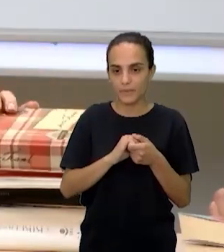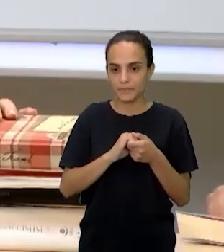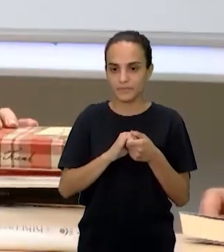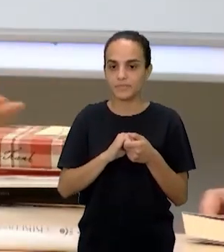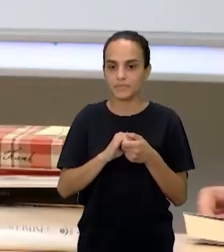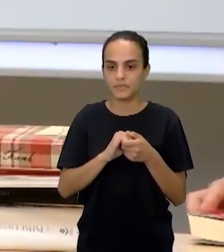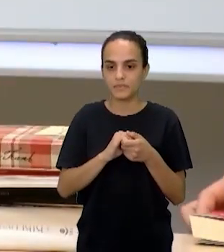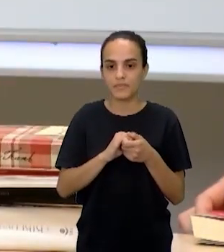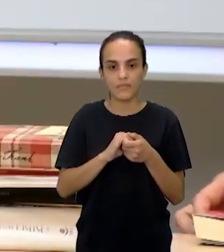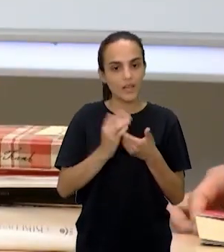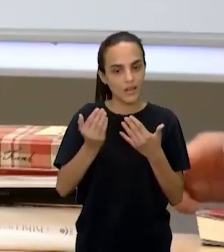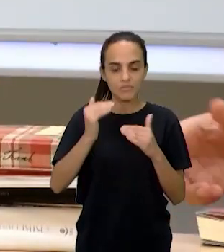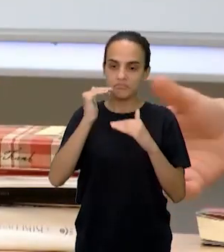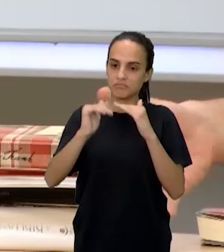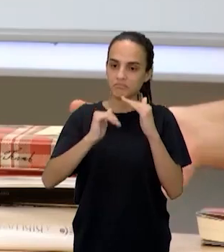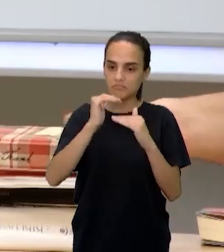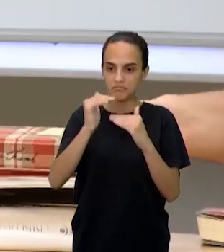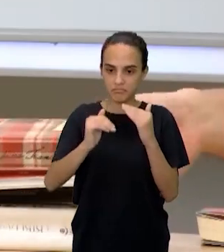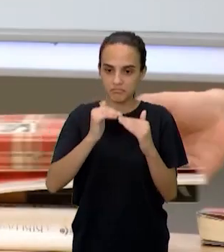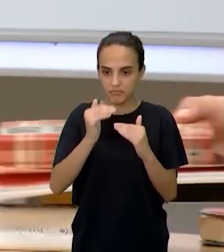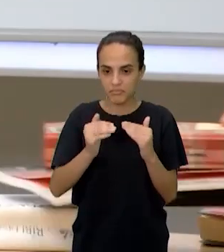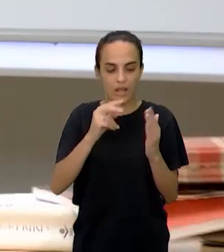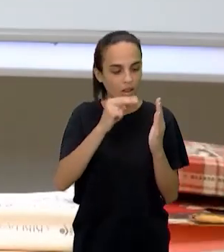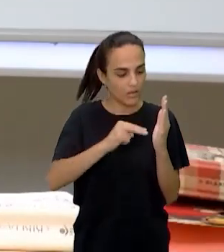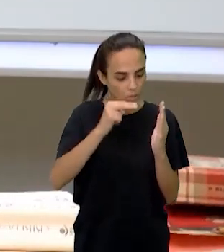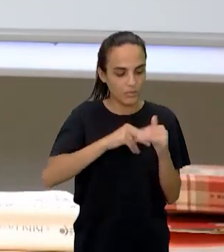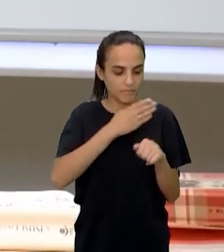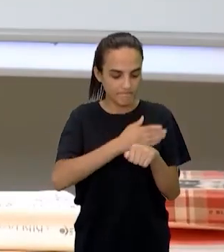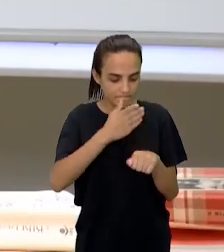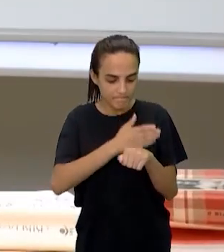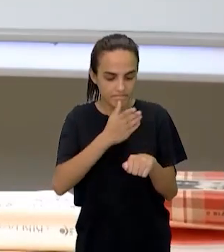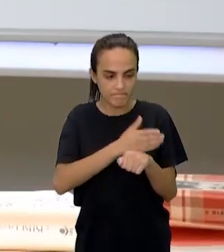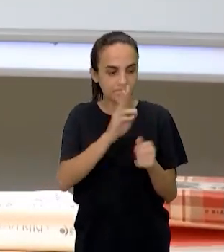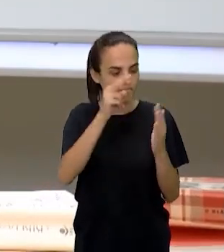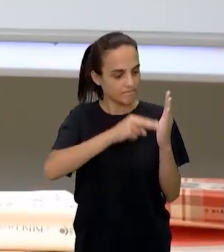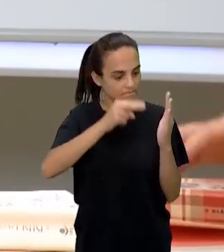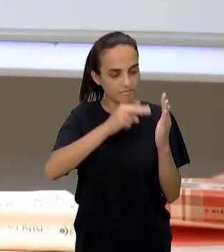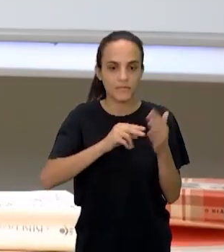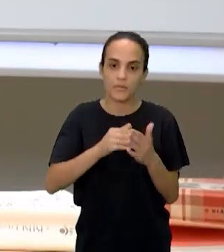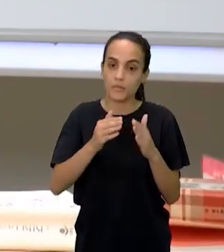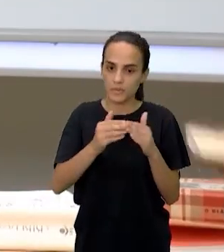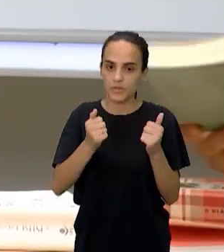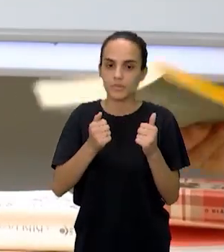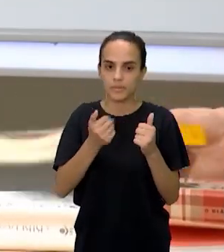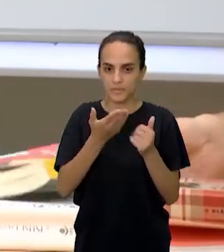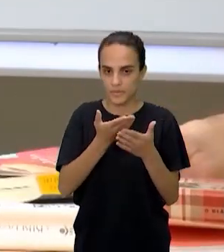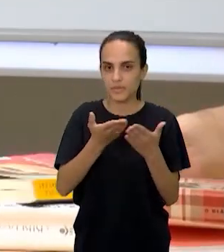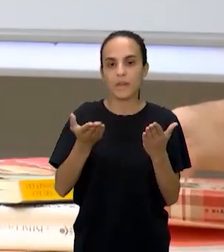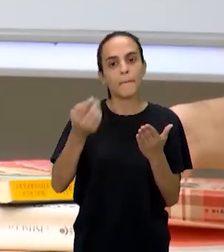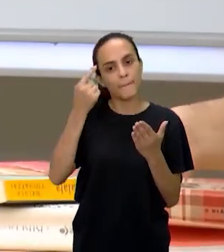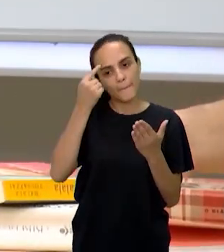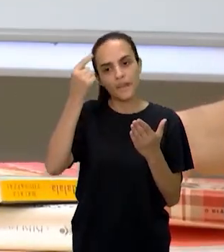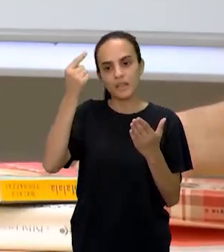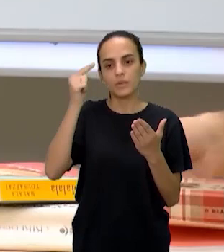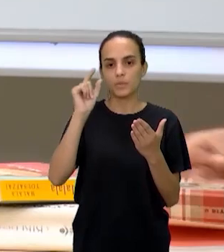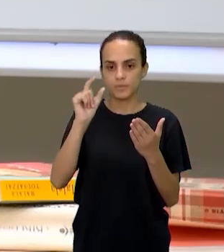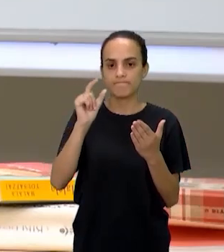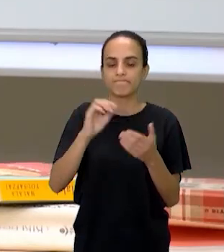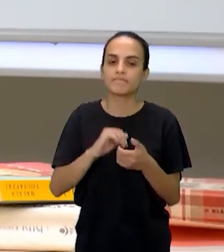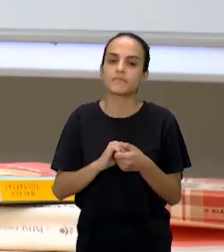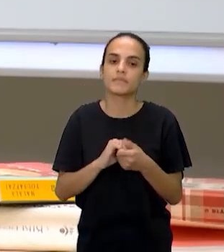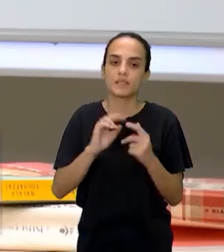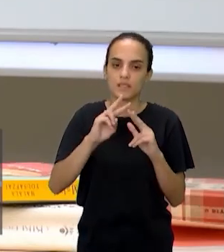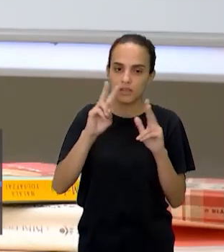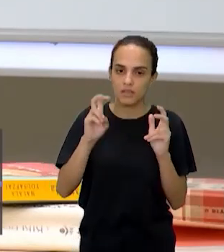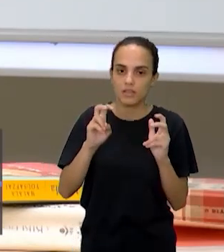de desenvolver a leitura, né, praticar a leitura. E aí eu vou pedir para que vocês pensem um pouquinho nessa questão,